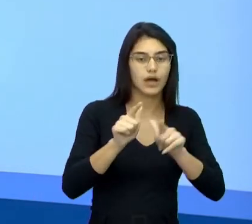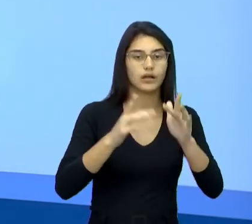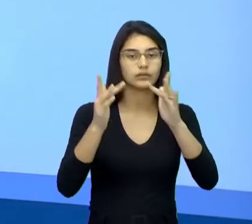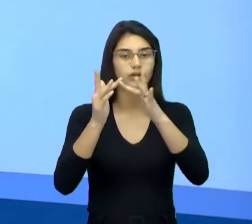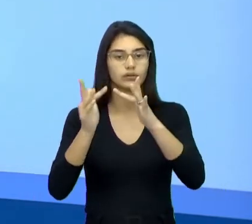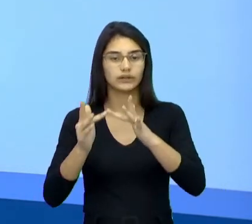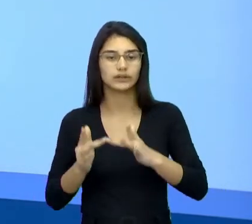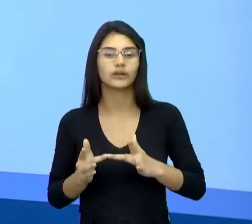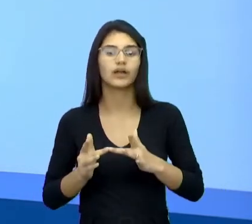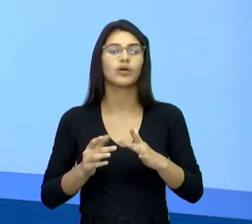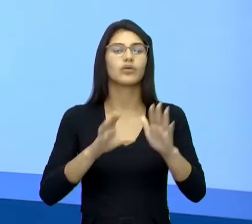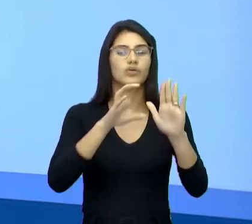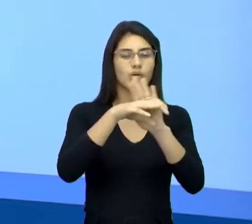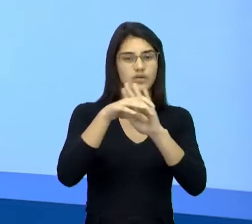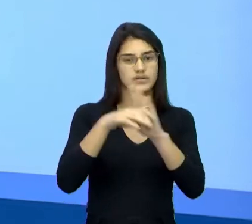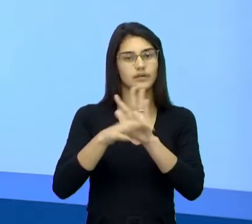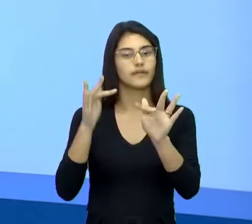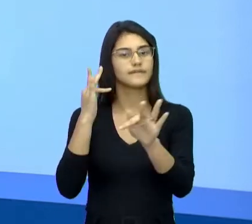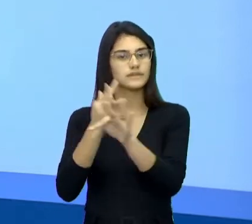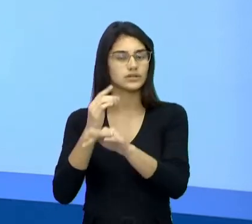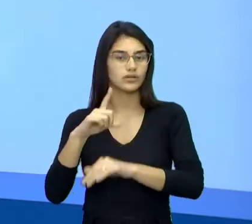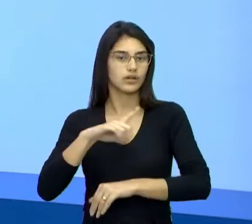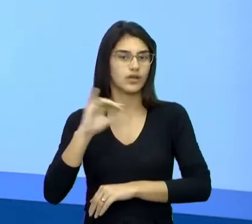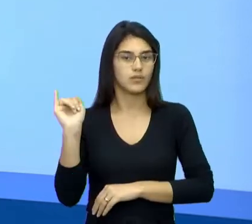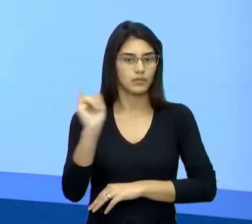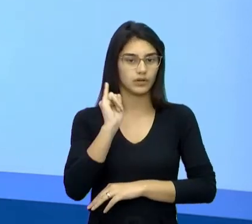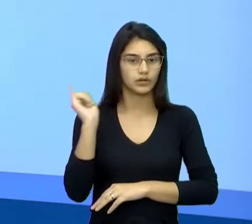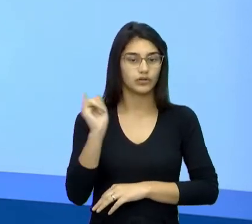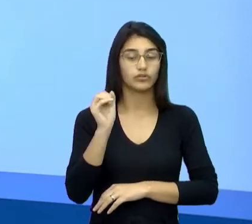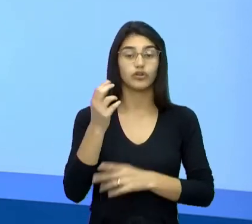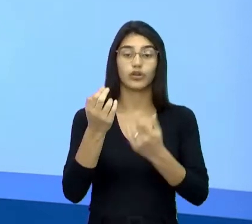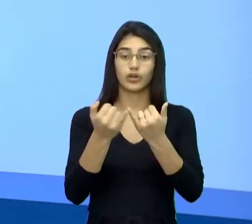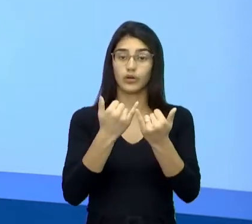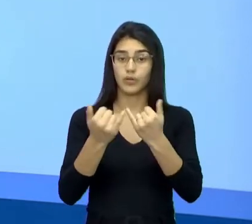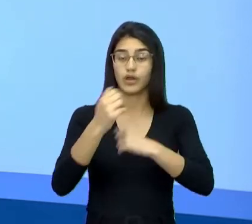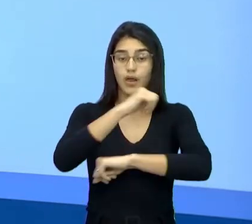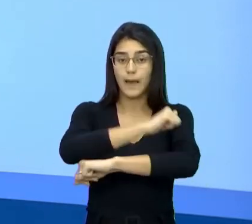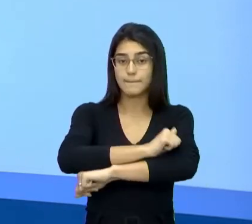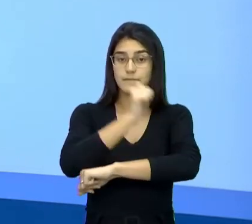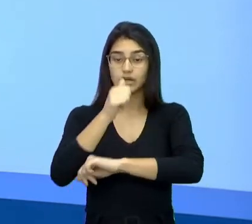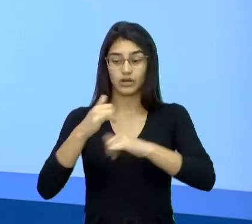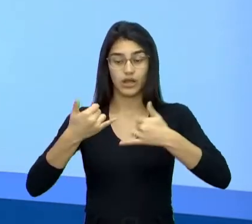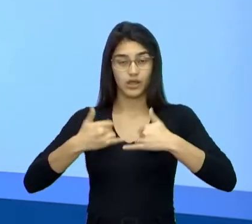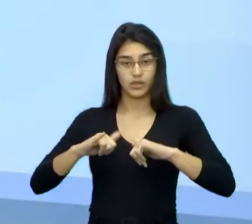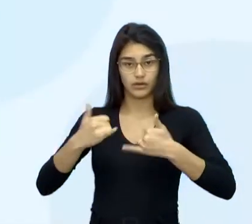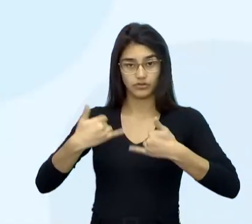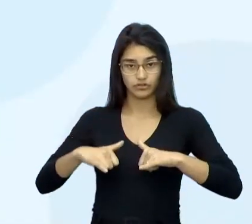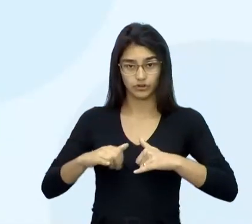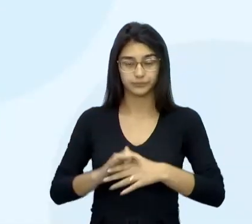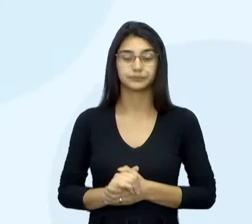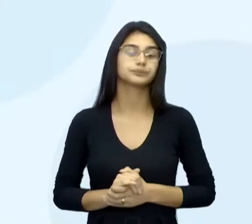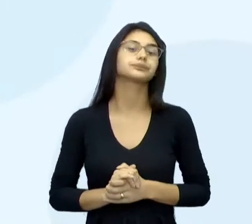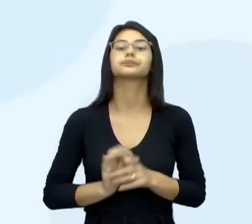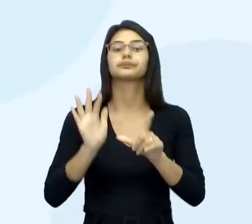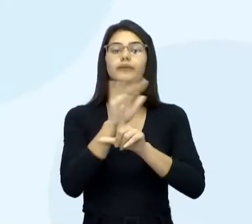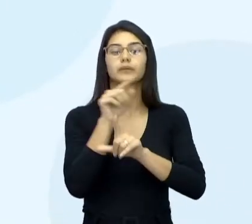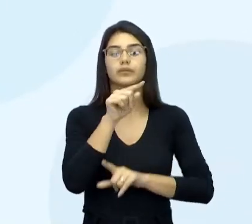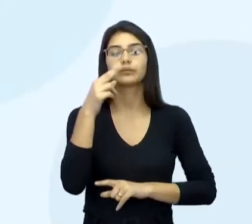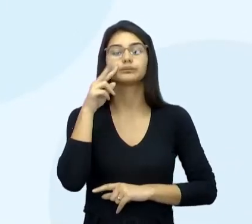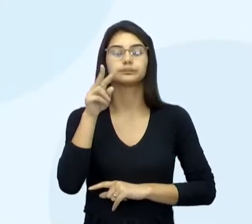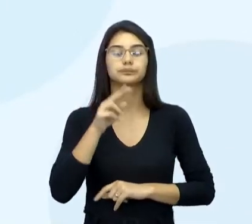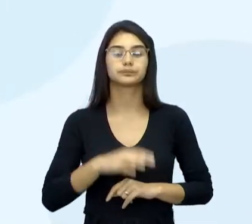ligada a alguns conceitos físicos importantes, como a alavanca e a energia. Agora vamos voltar para a figura lá para você